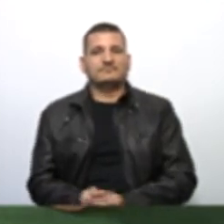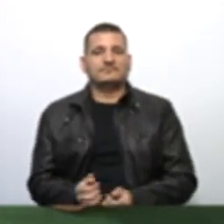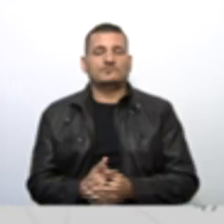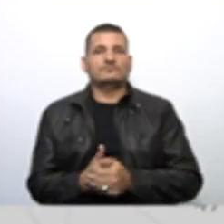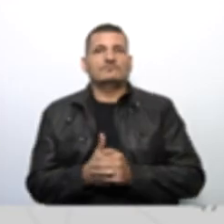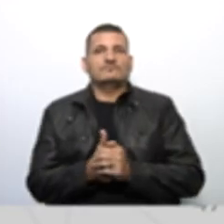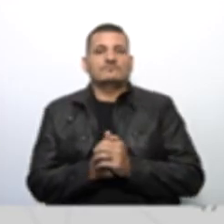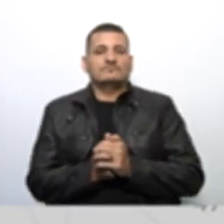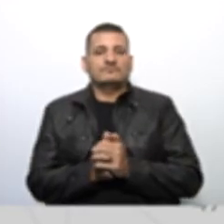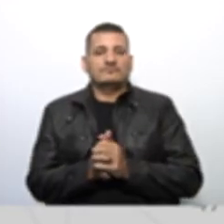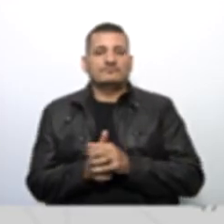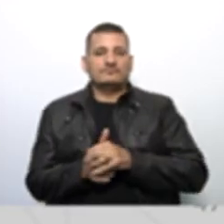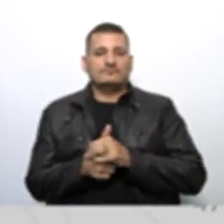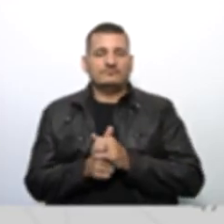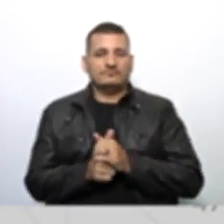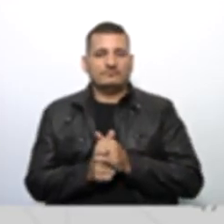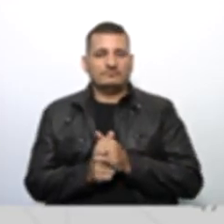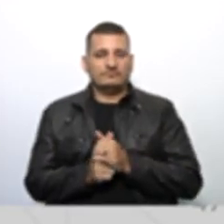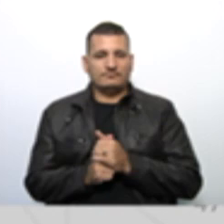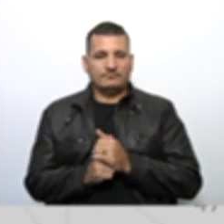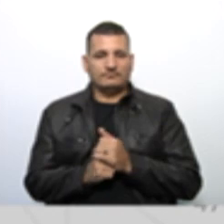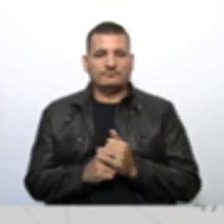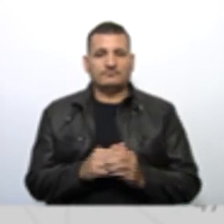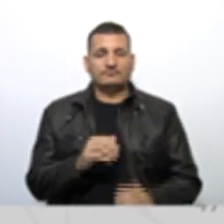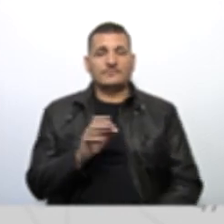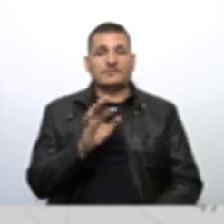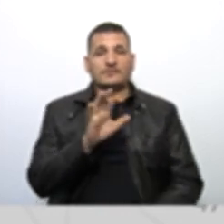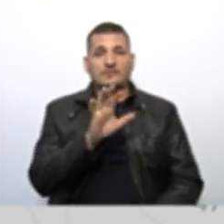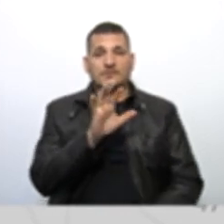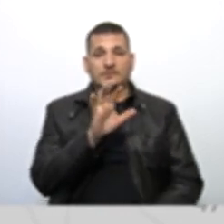nosso slidezinho aqui, ó. Regiões